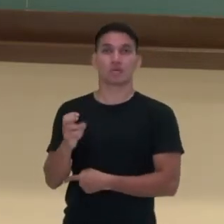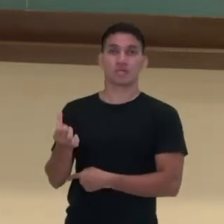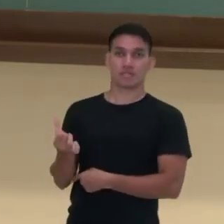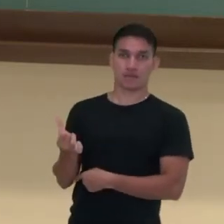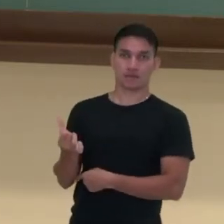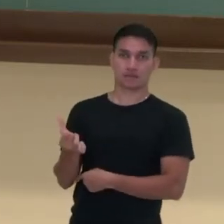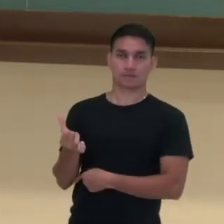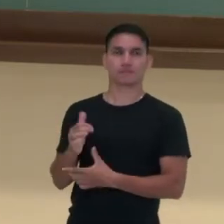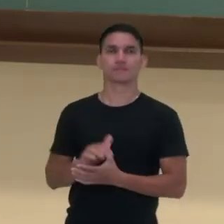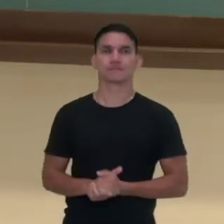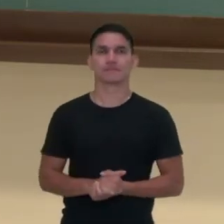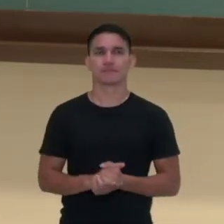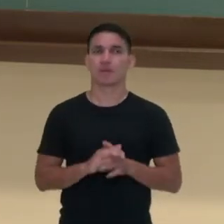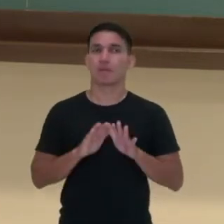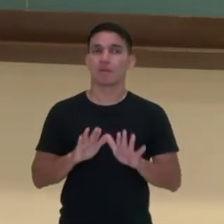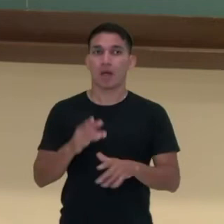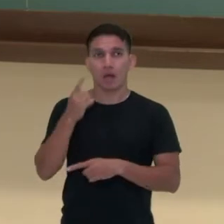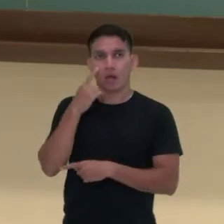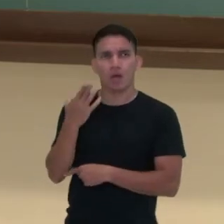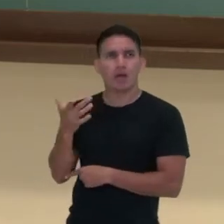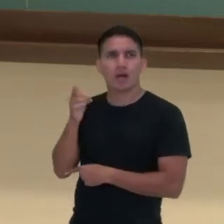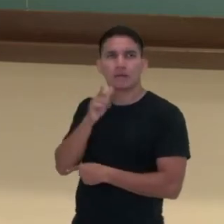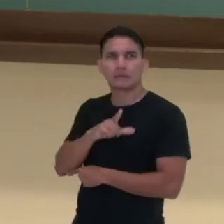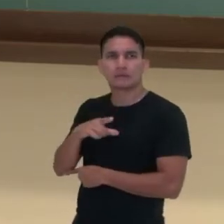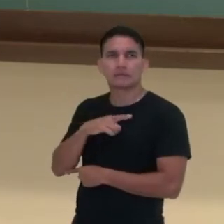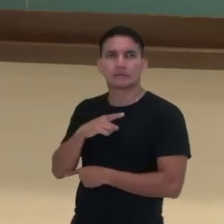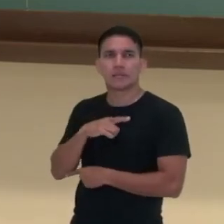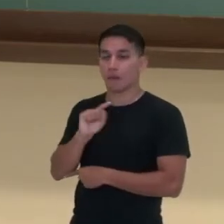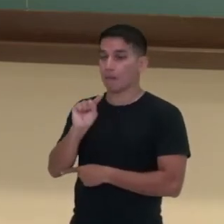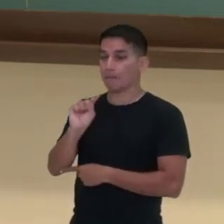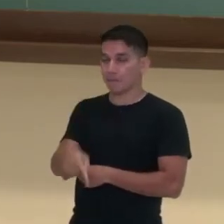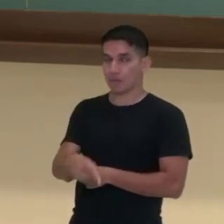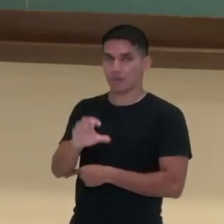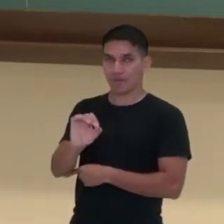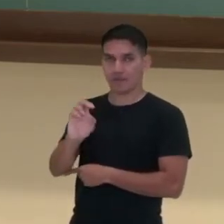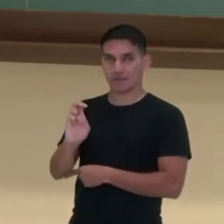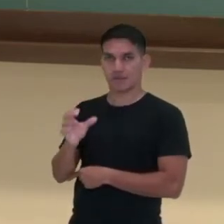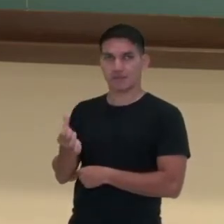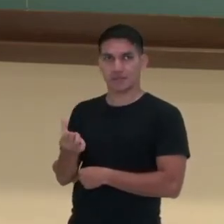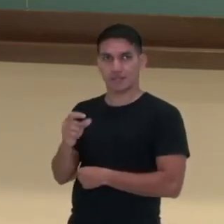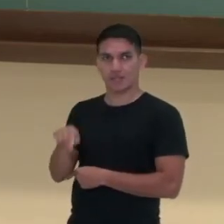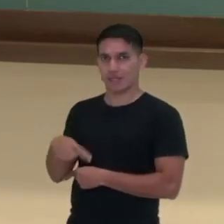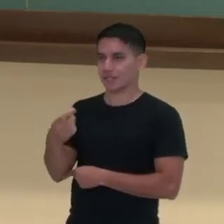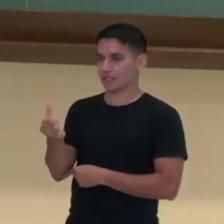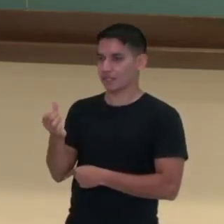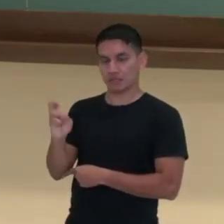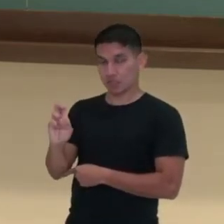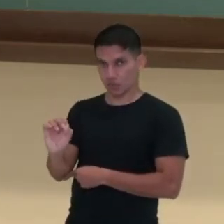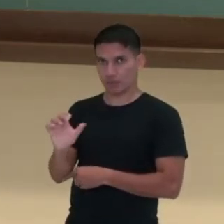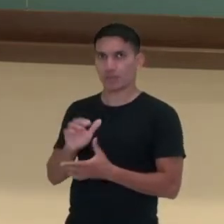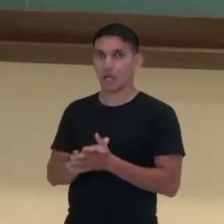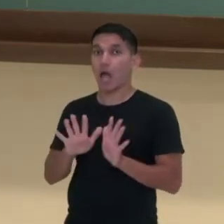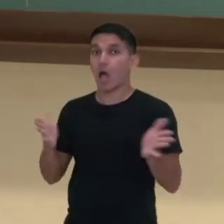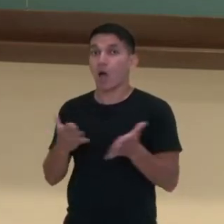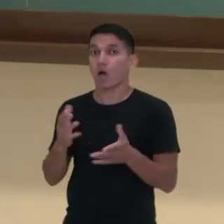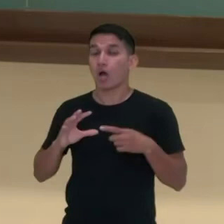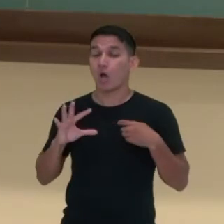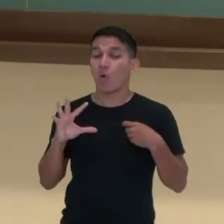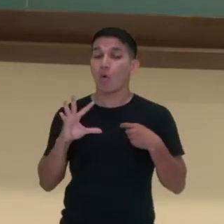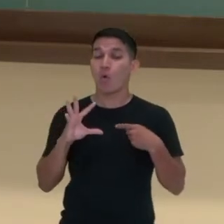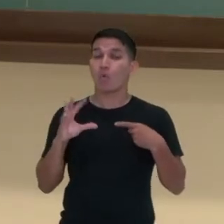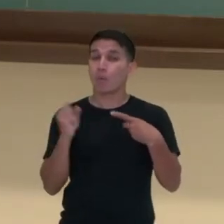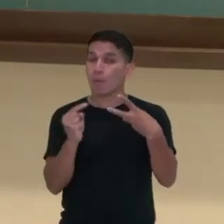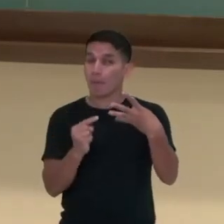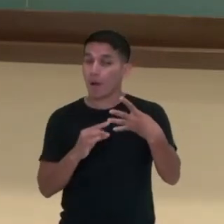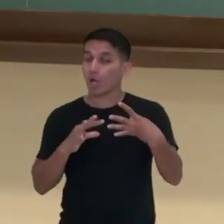1.000,56, ok? Agora, eu quero saber, para eu comprar todos os alimentos do abrigo 2, só que agora no